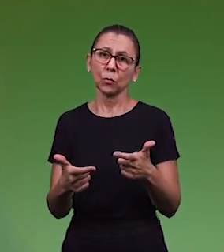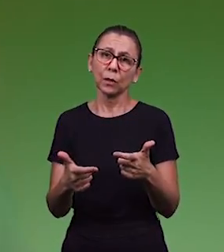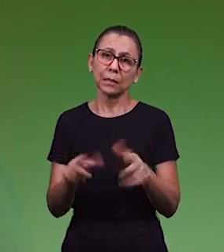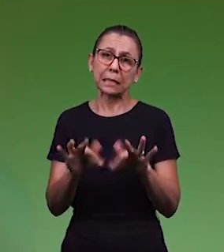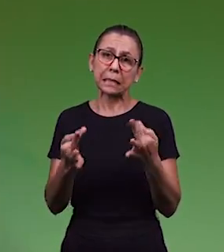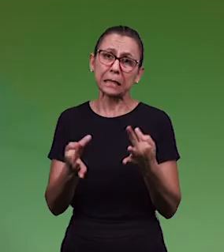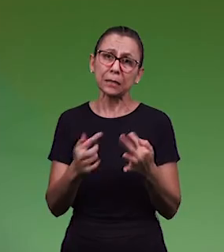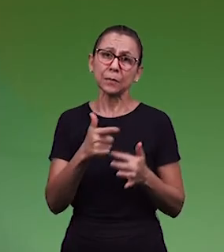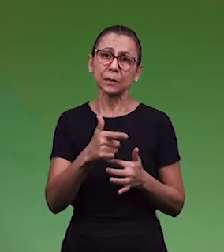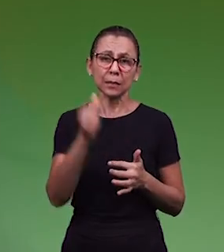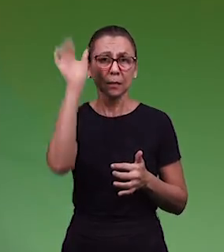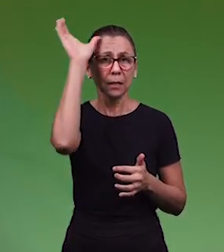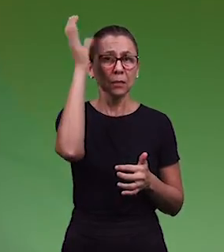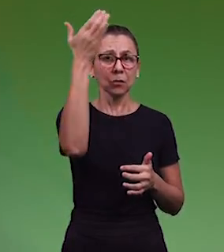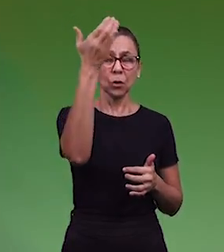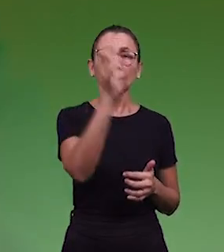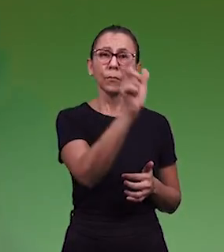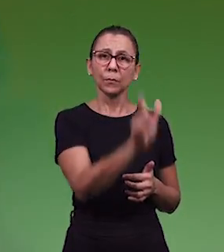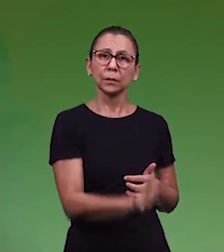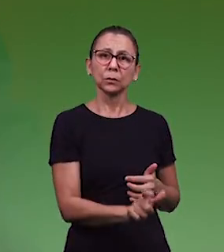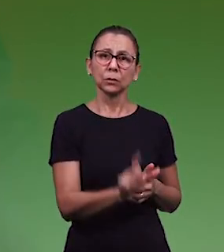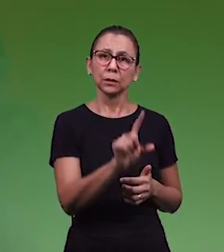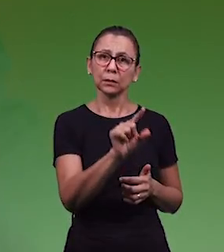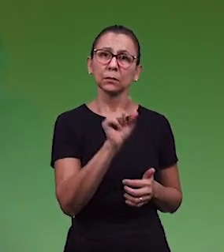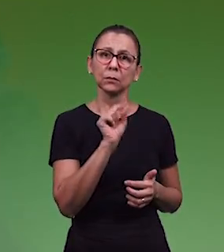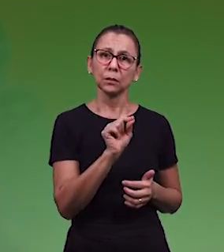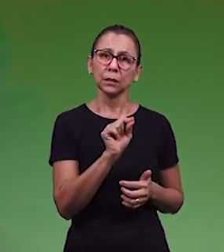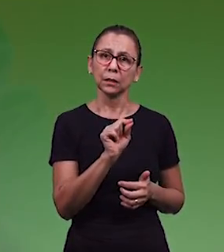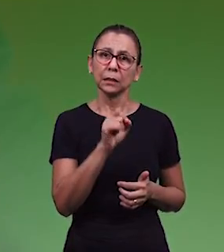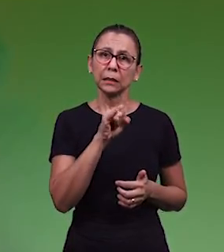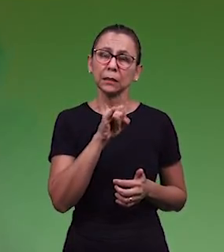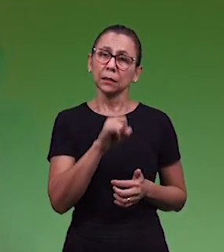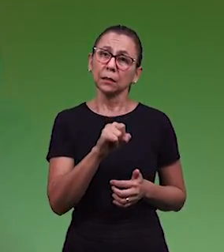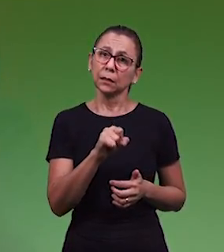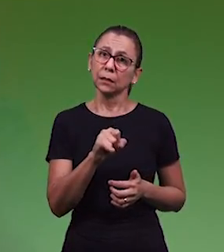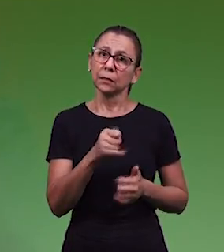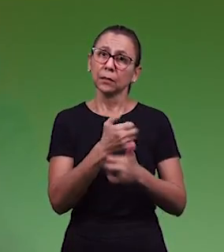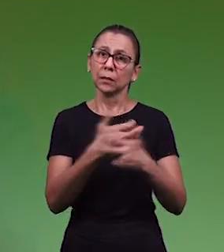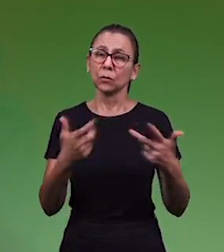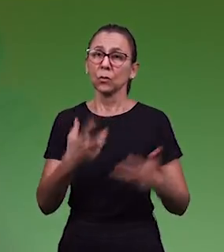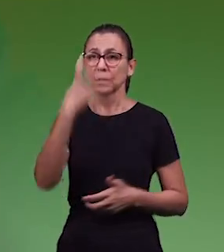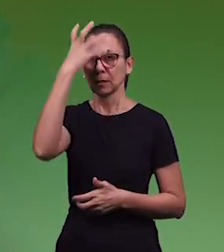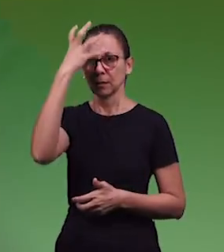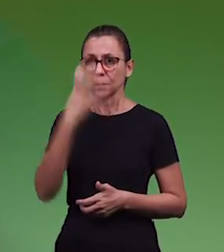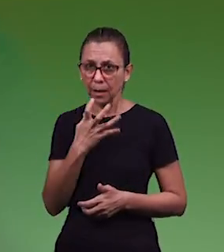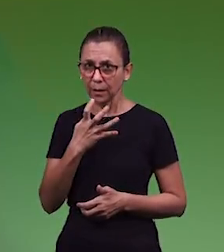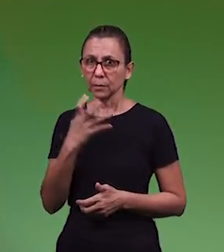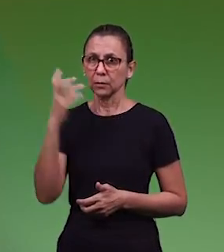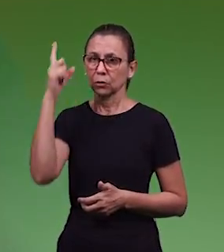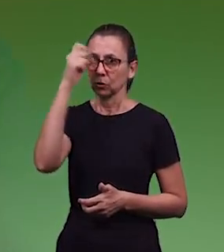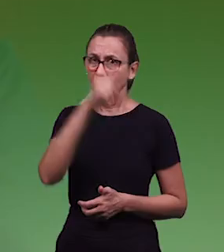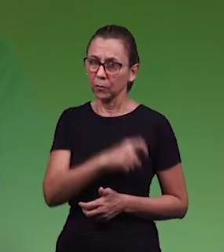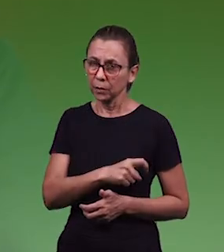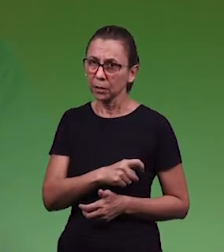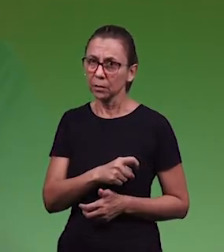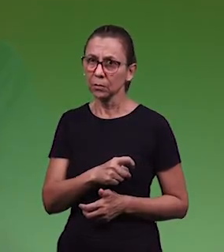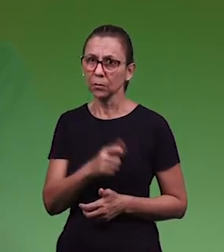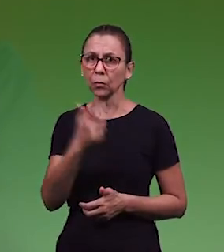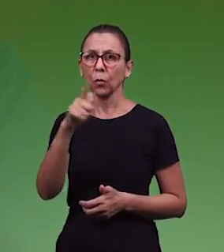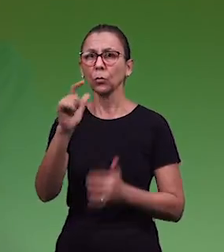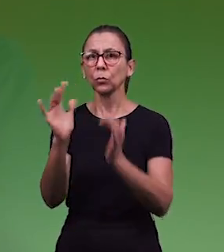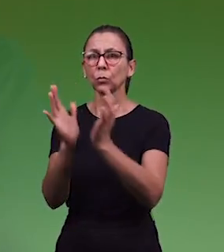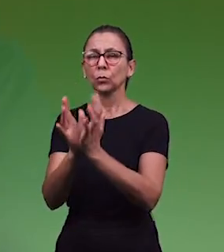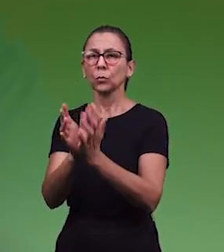coisas grandes deixam trazer a ti. Então nós entendemos que nós precisávamos também disso na igreja, de dividir a igreja em